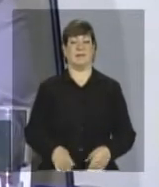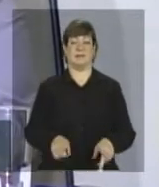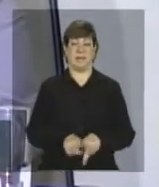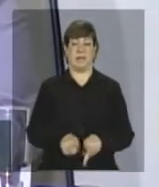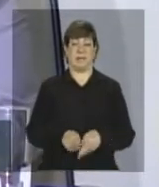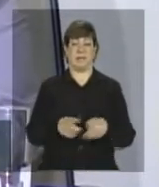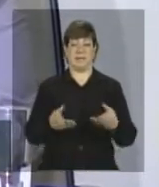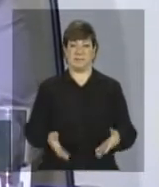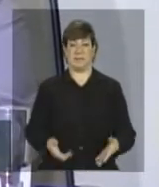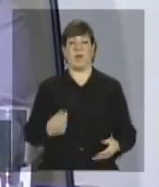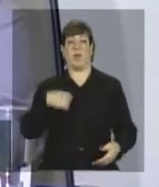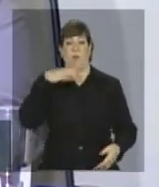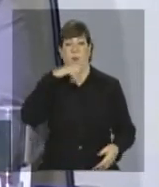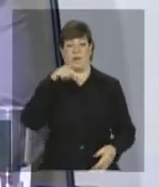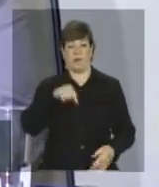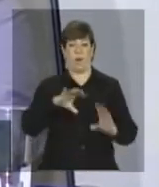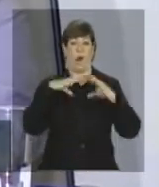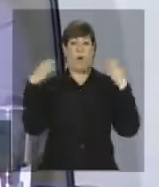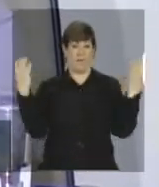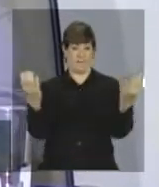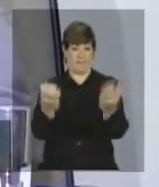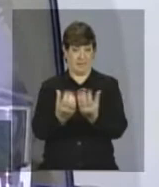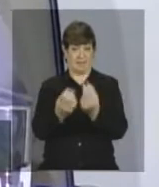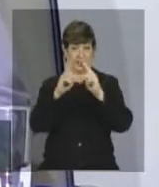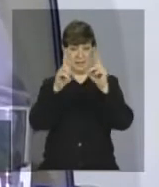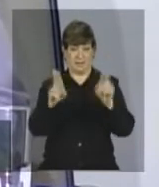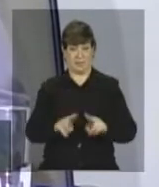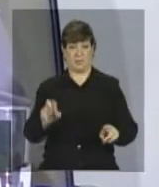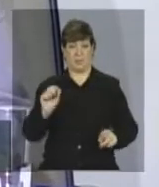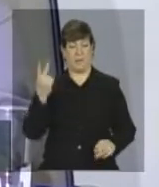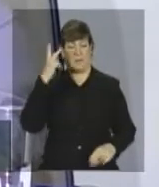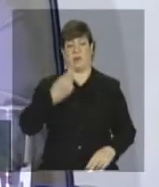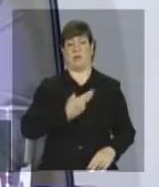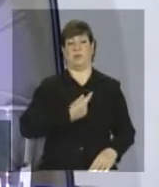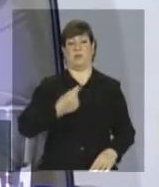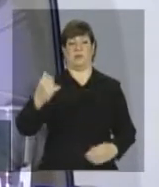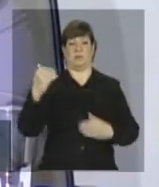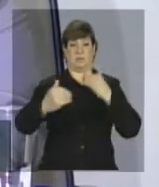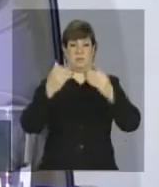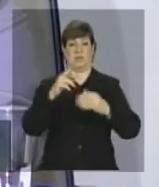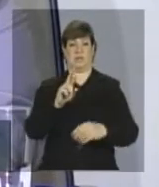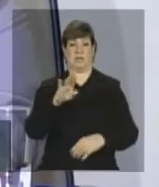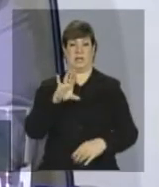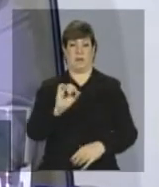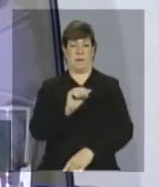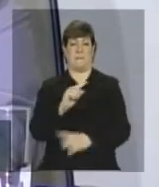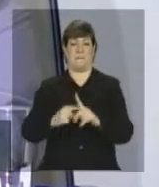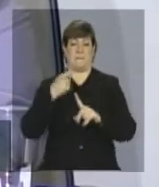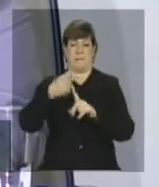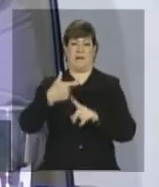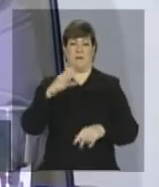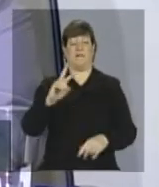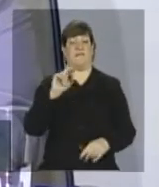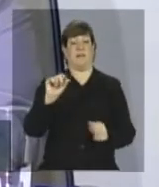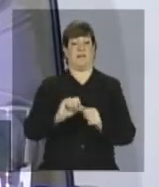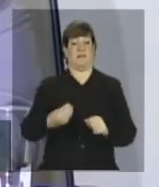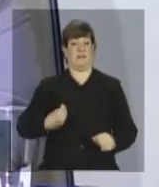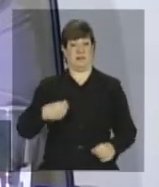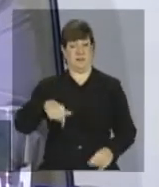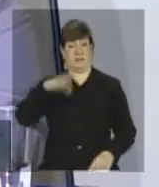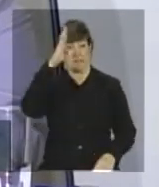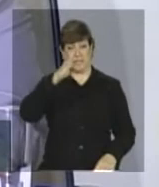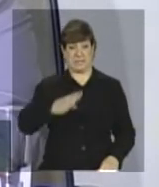Também nesse sentido, considero que a Conferência das Nações Unidas para o Desenvolvimento Sustentável, Rio+20, que será realizada no